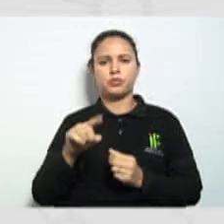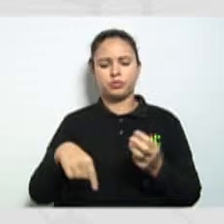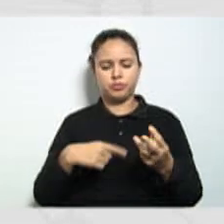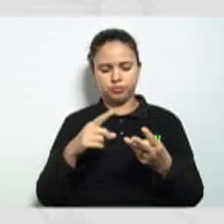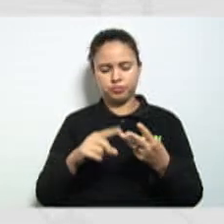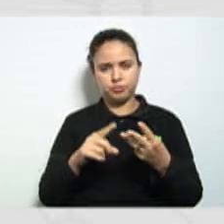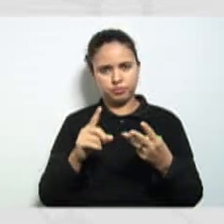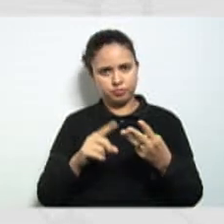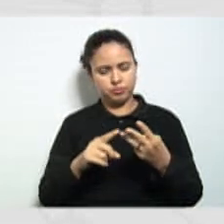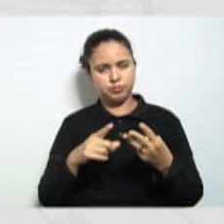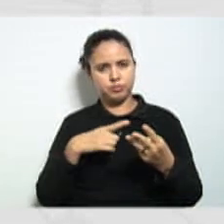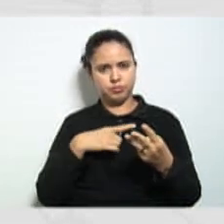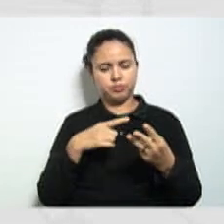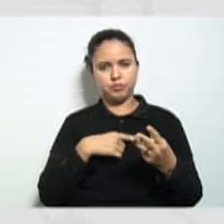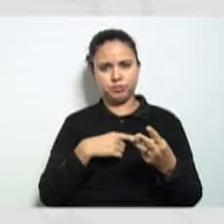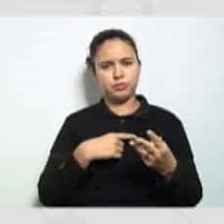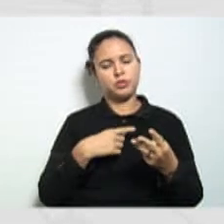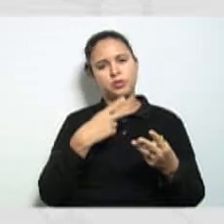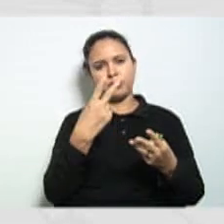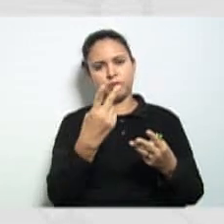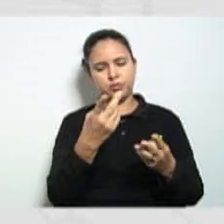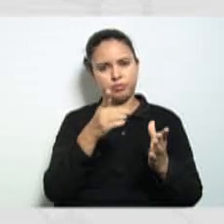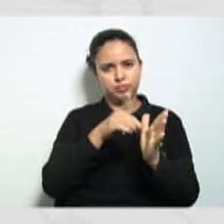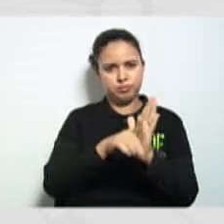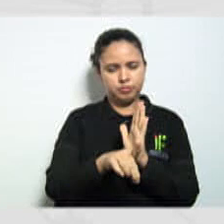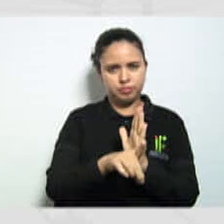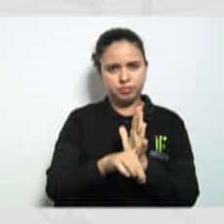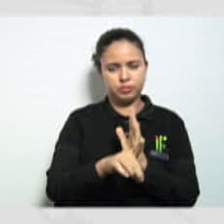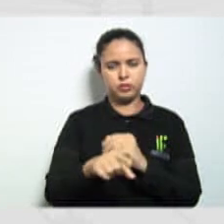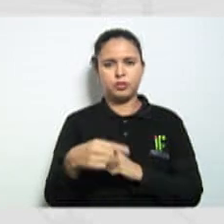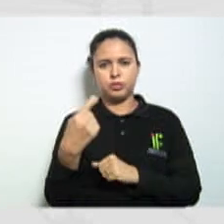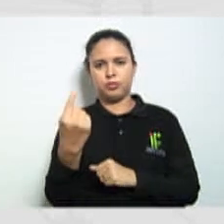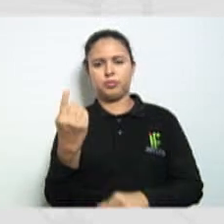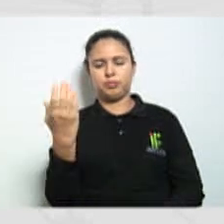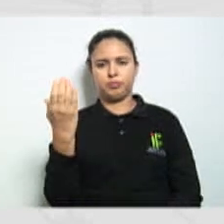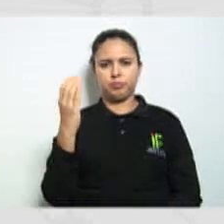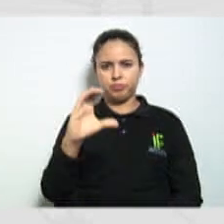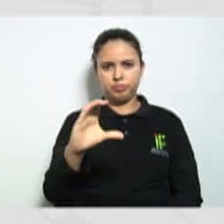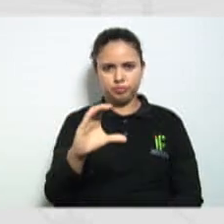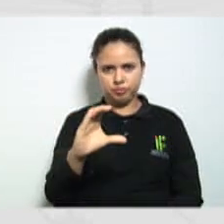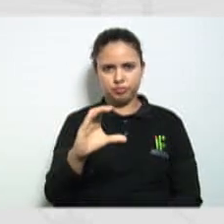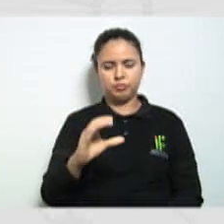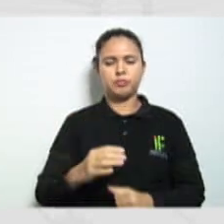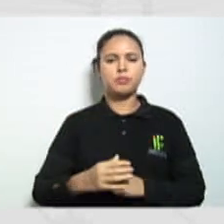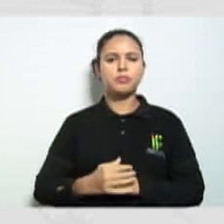fórmula, eu vou ter 2 débitos e 1 crédito.